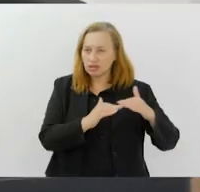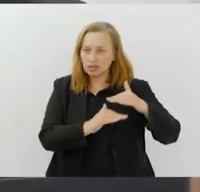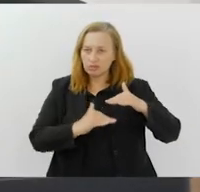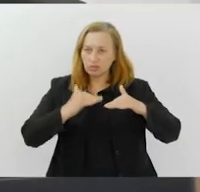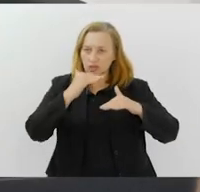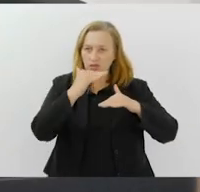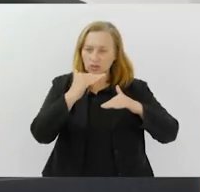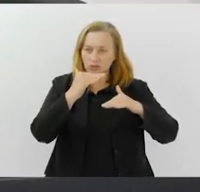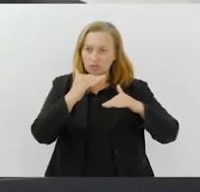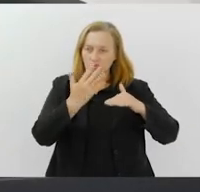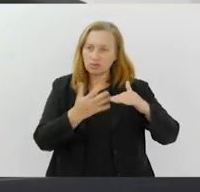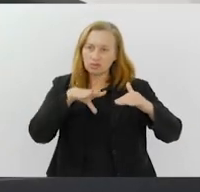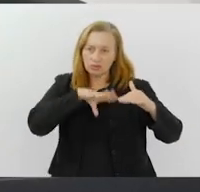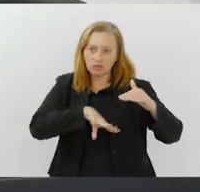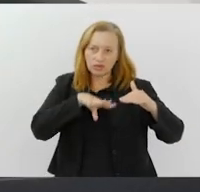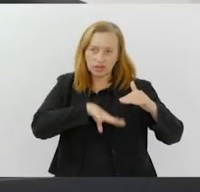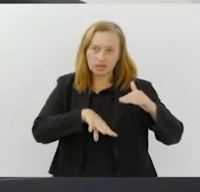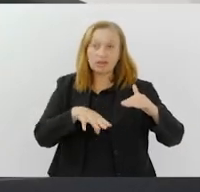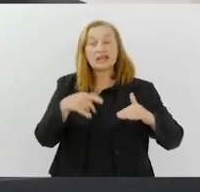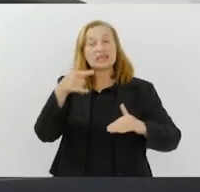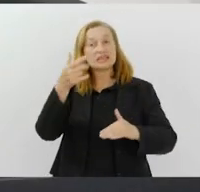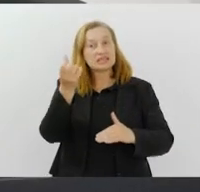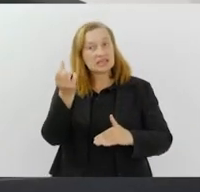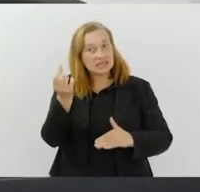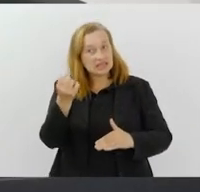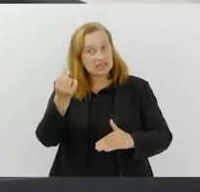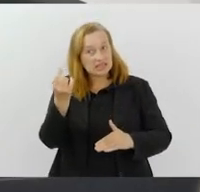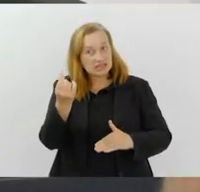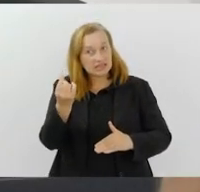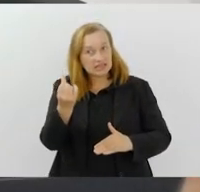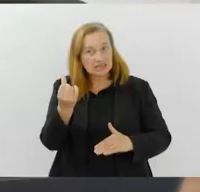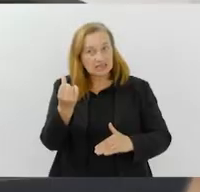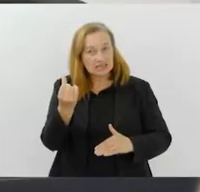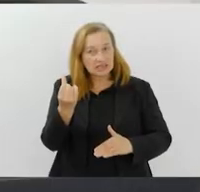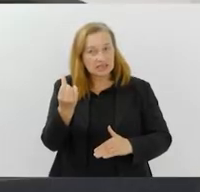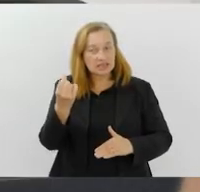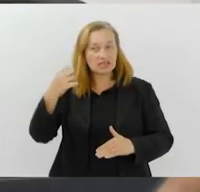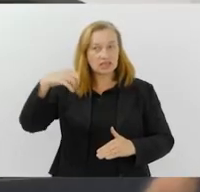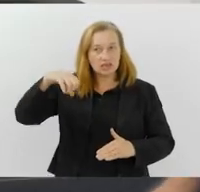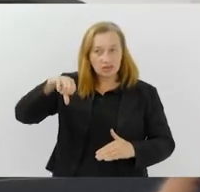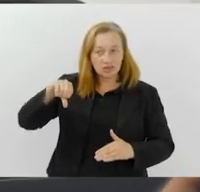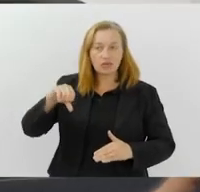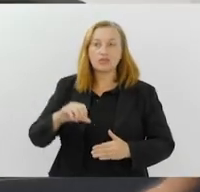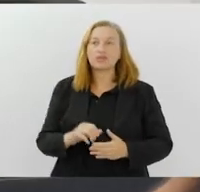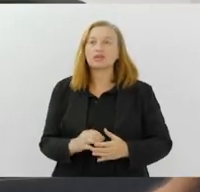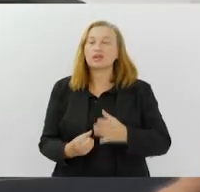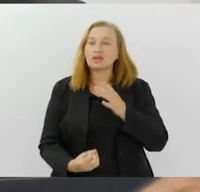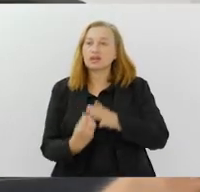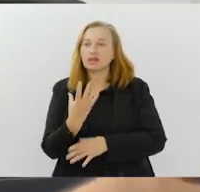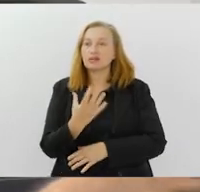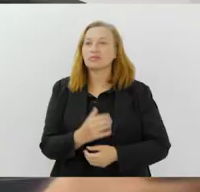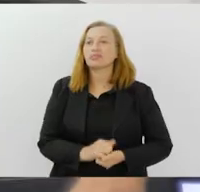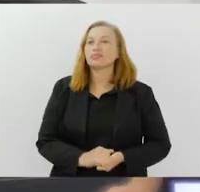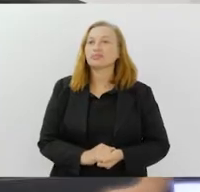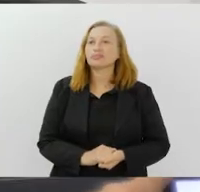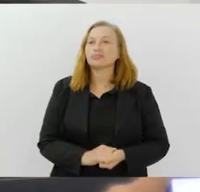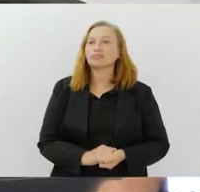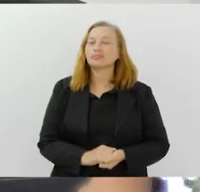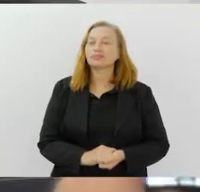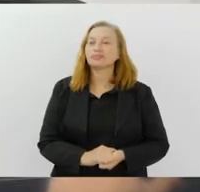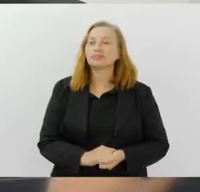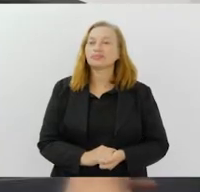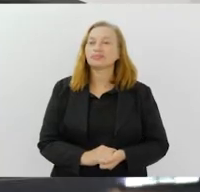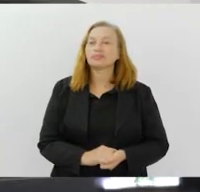Vasco 69 Então vamos falar de 70 mas fundamos a força jovem em 69